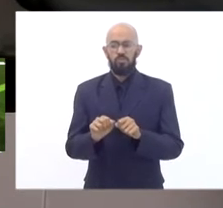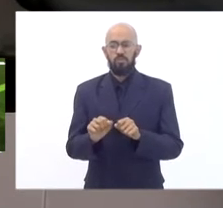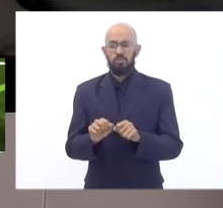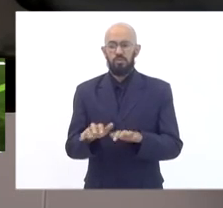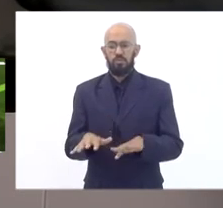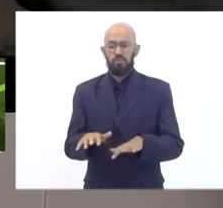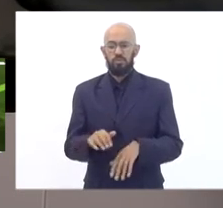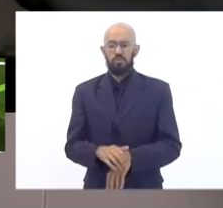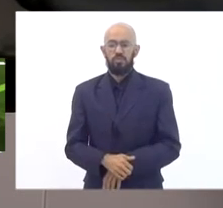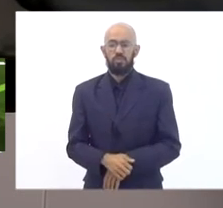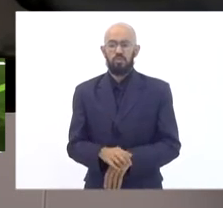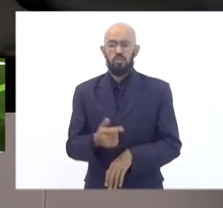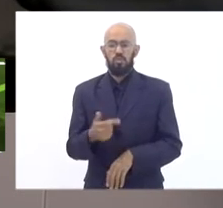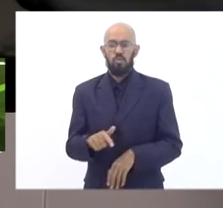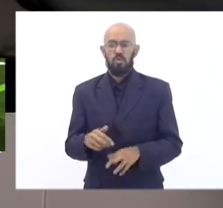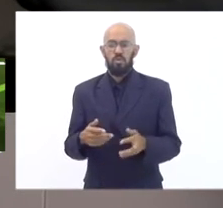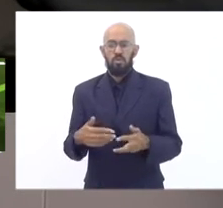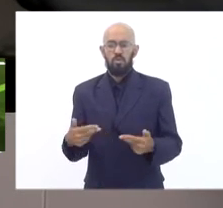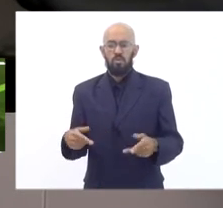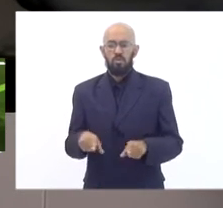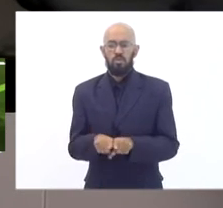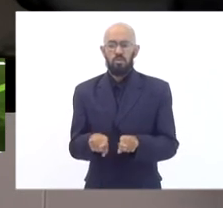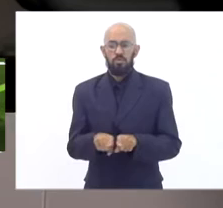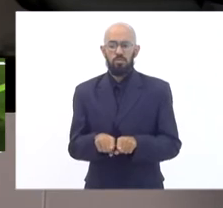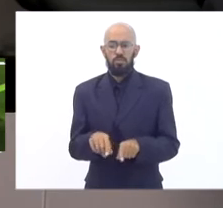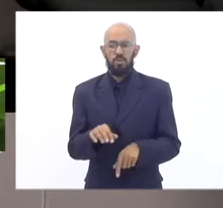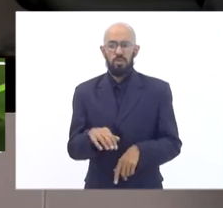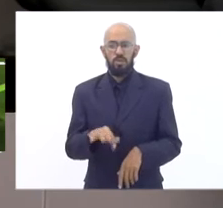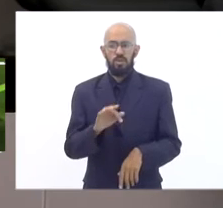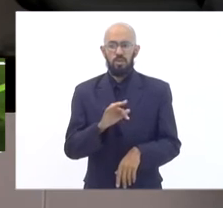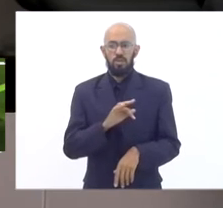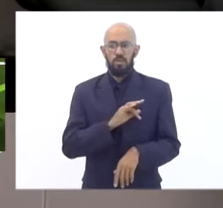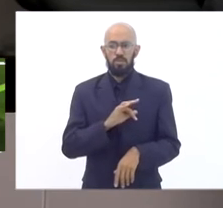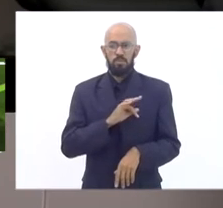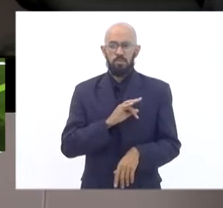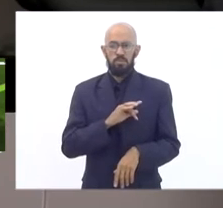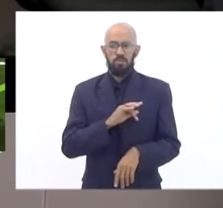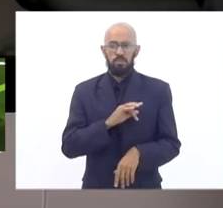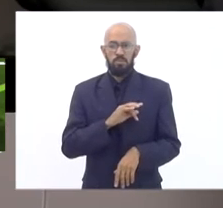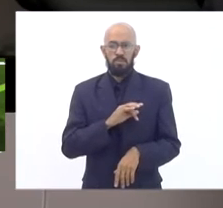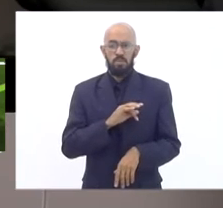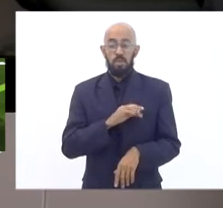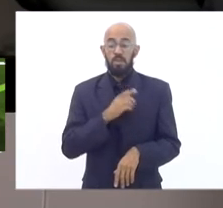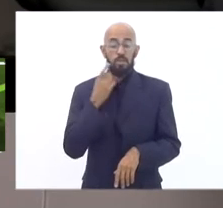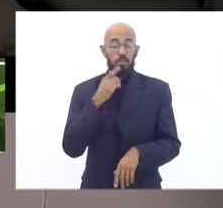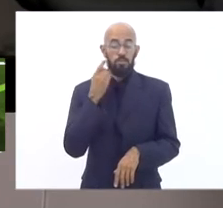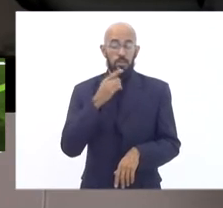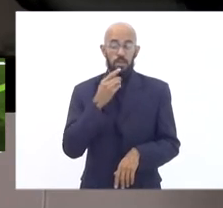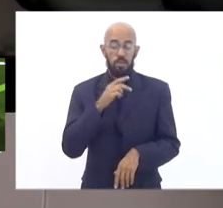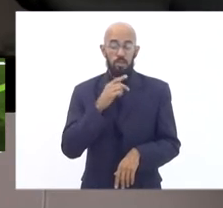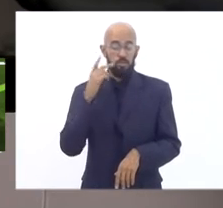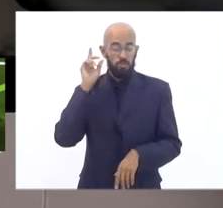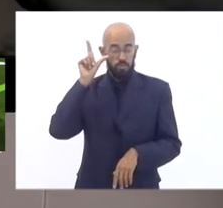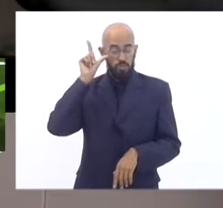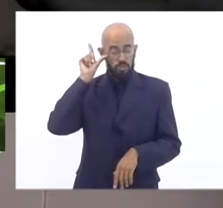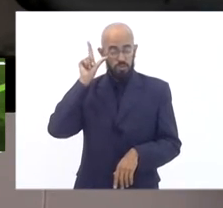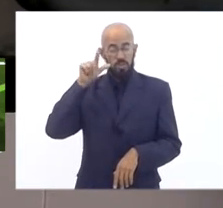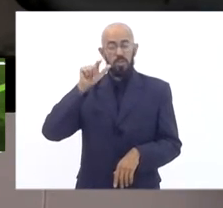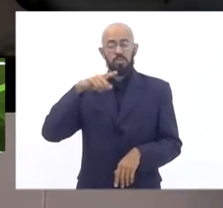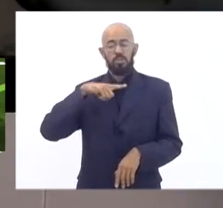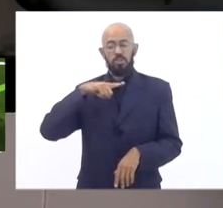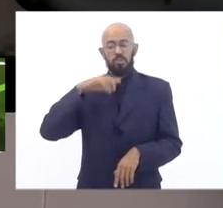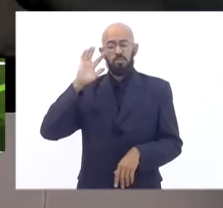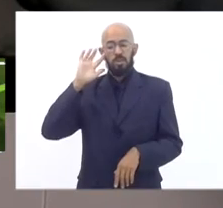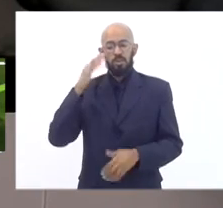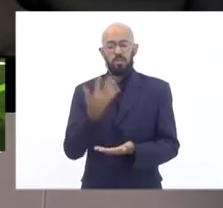E uma última questão, deputada presidente. Na realidade, a gente tem uma decisão da AGETRANSP,